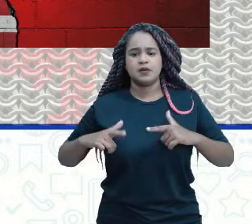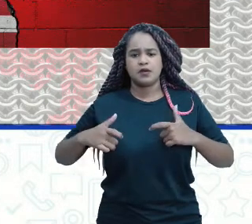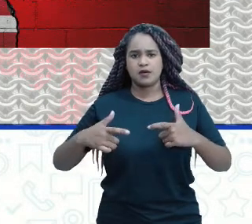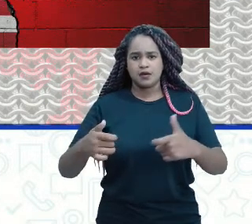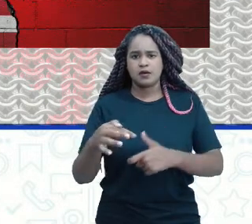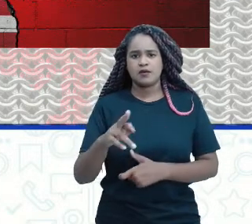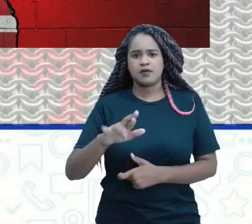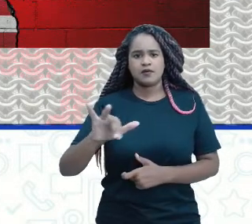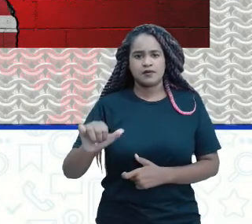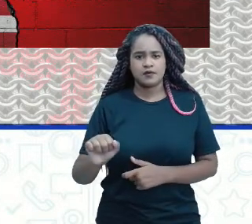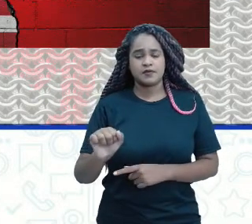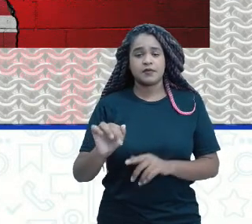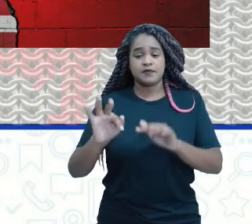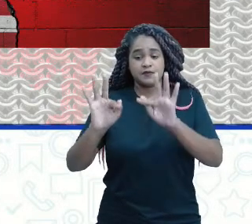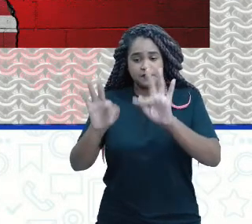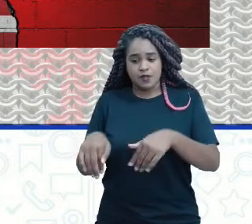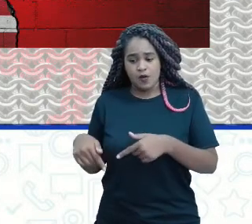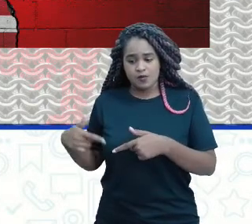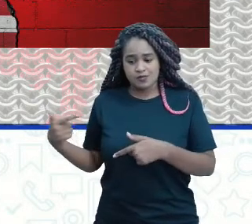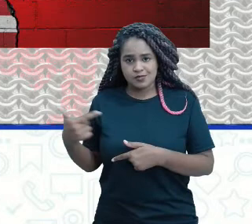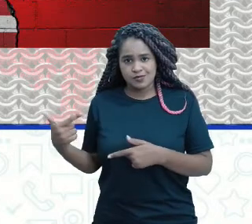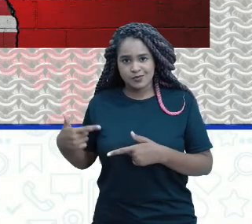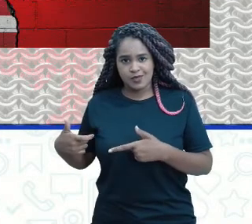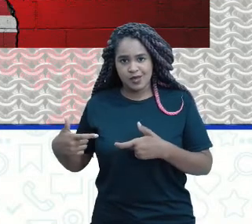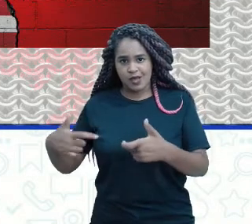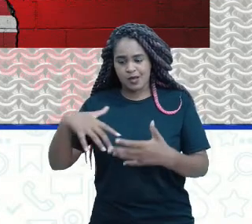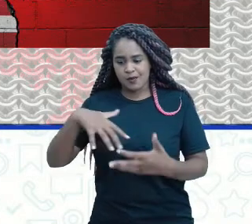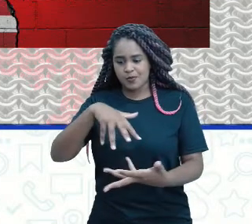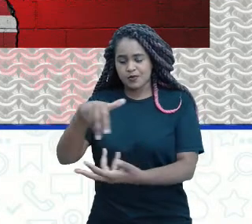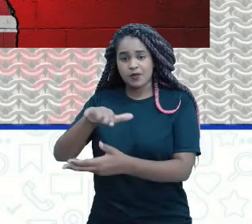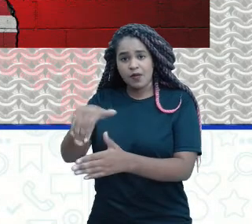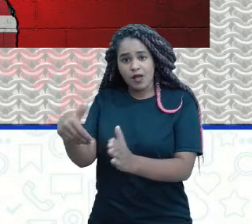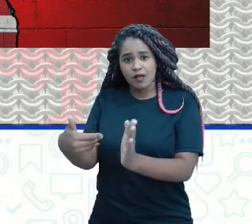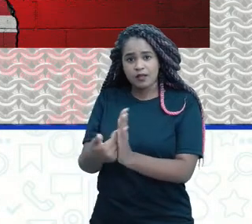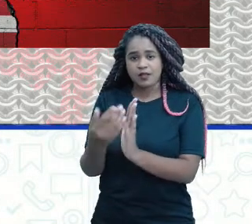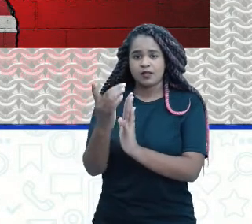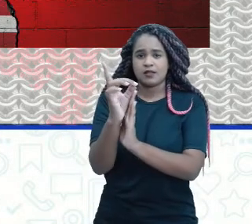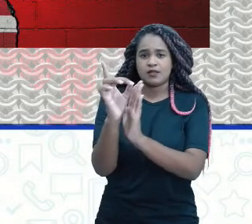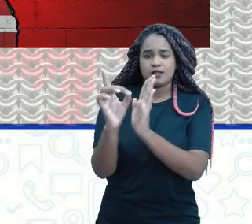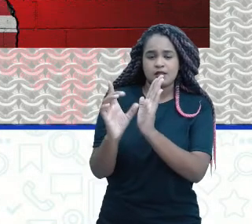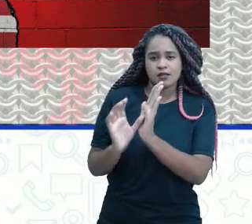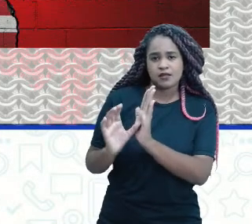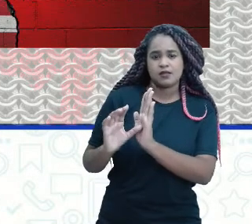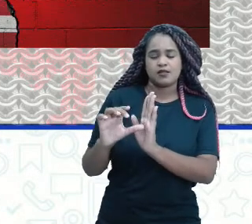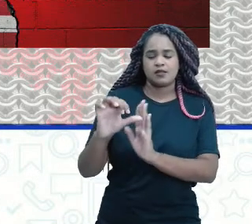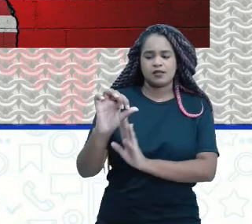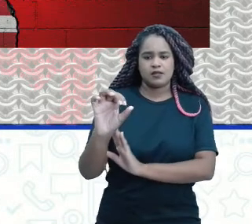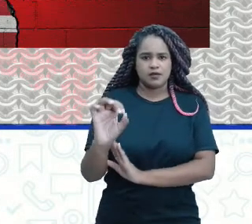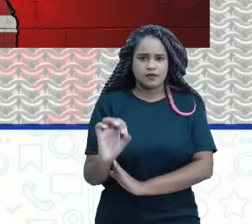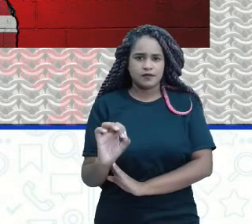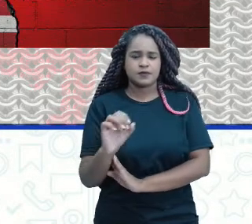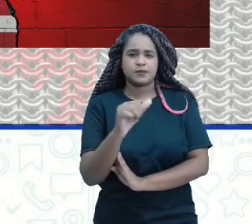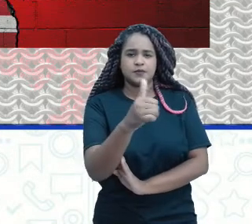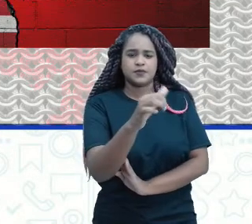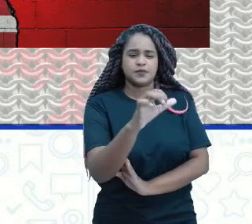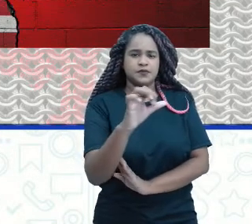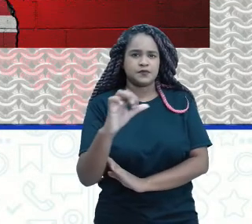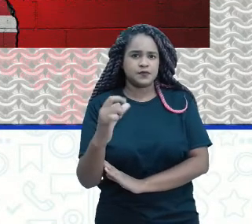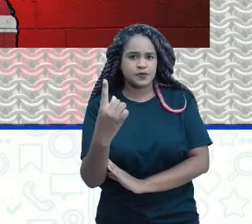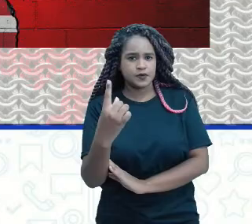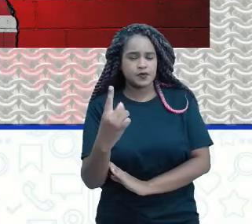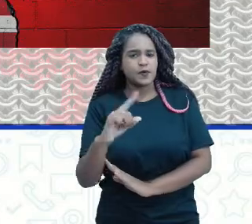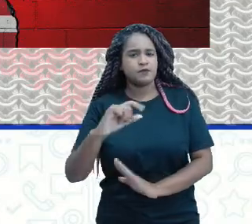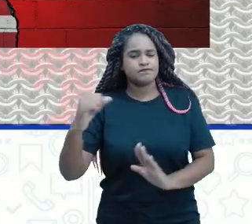que durou entre o final da Segunda Guerra Mundial até o início da década de 90. 1991 seria um marco do fim dessa Guerra Fria. E